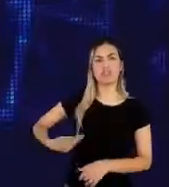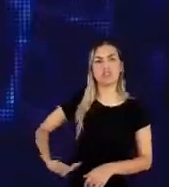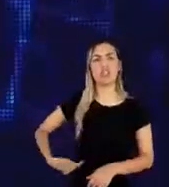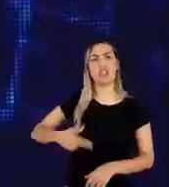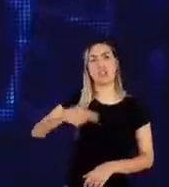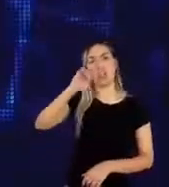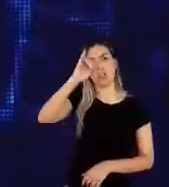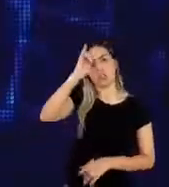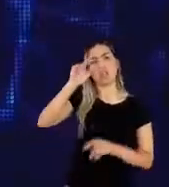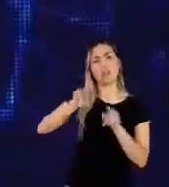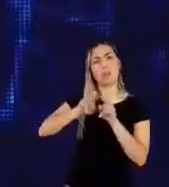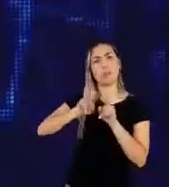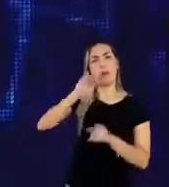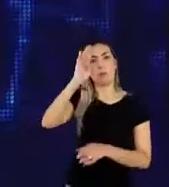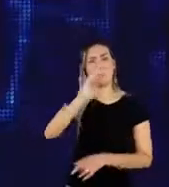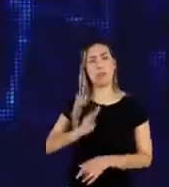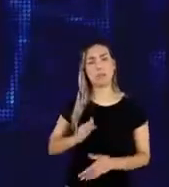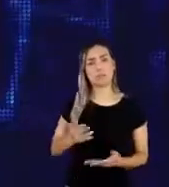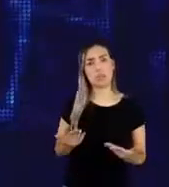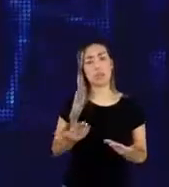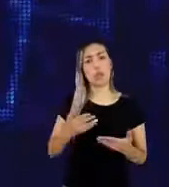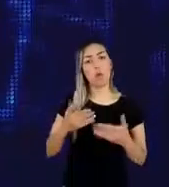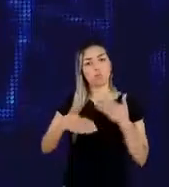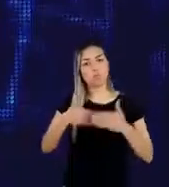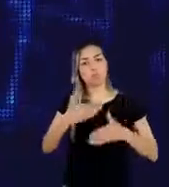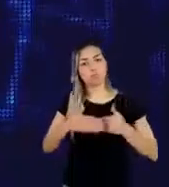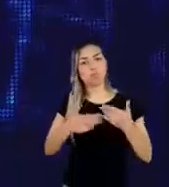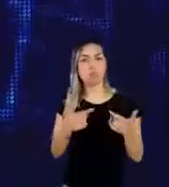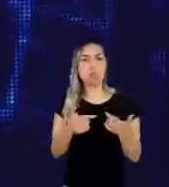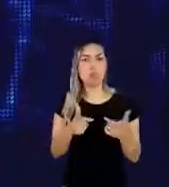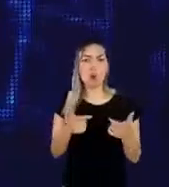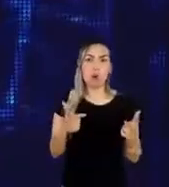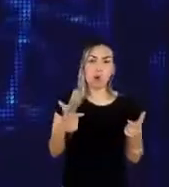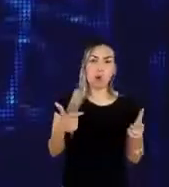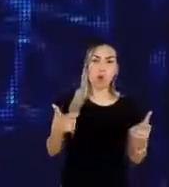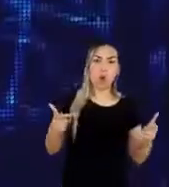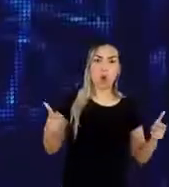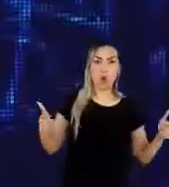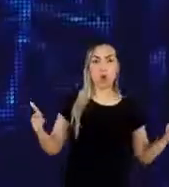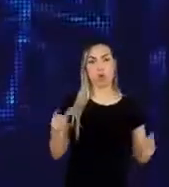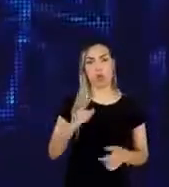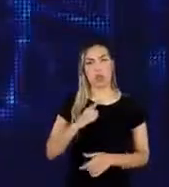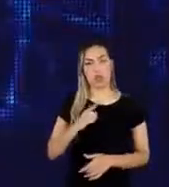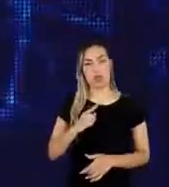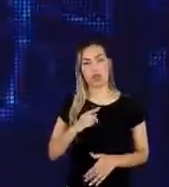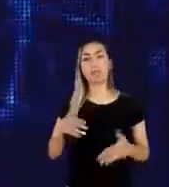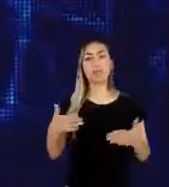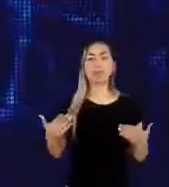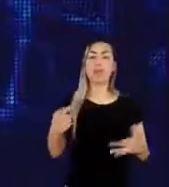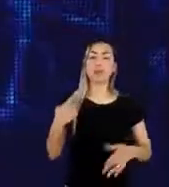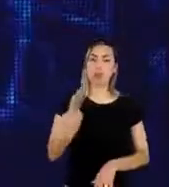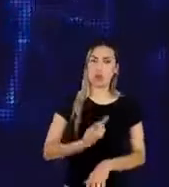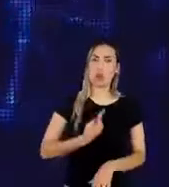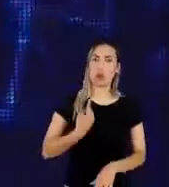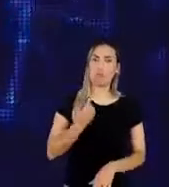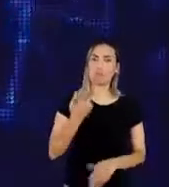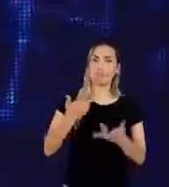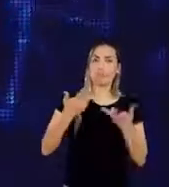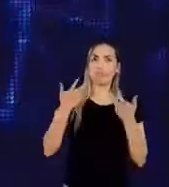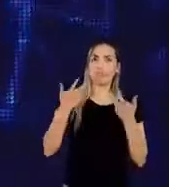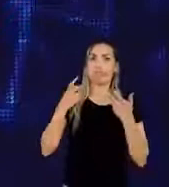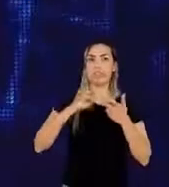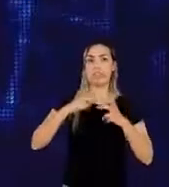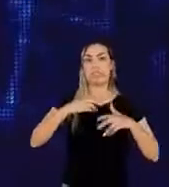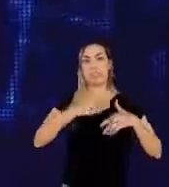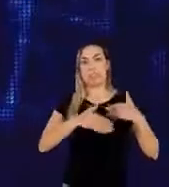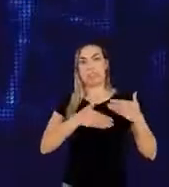Brasil, ainda com um crescimento expressivo no consumo per capita. Então, a gente ainda vai ter uma demanda, né, aí pensando aqui